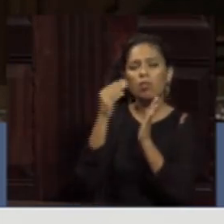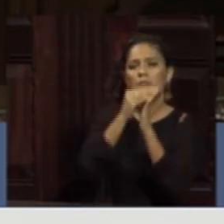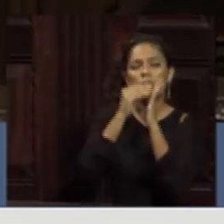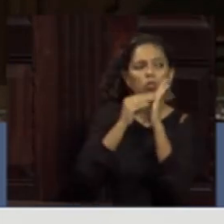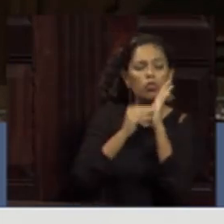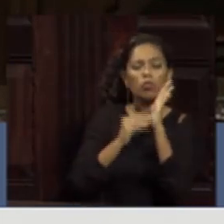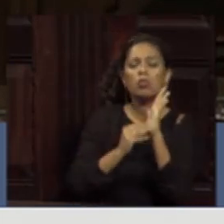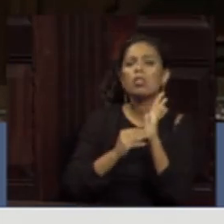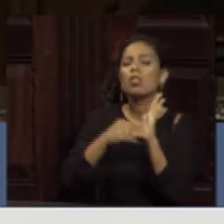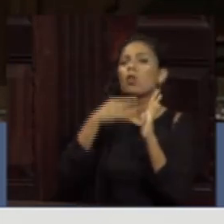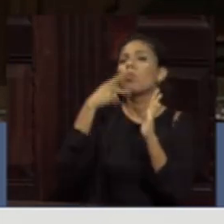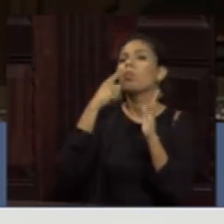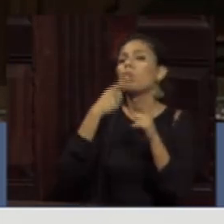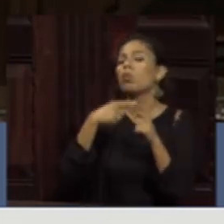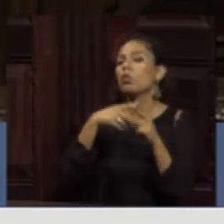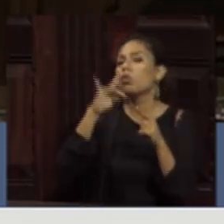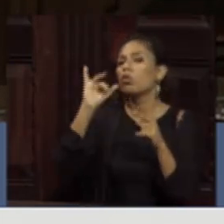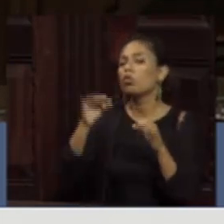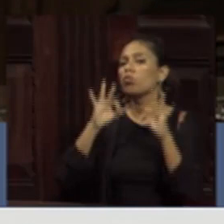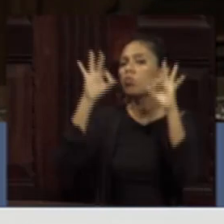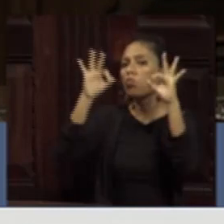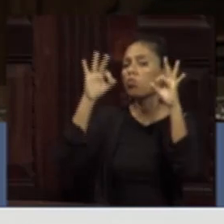o Dia Internacional da Mulher